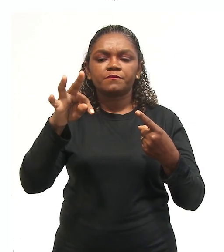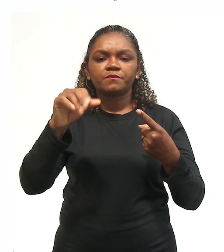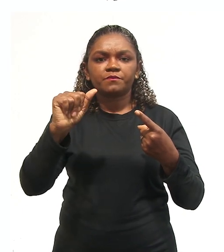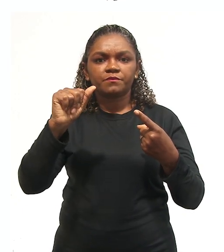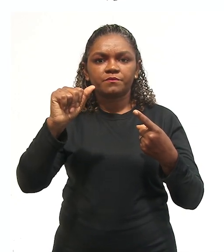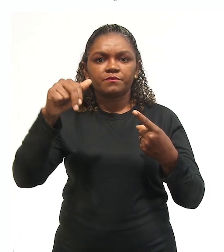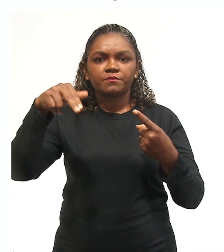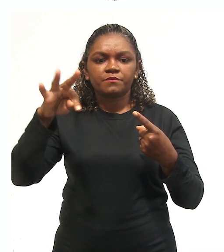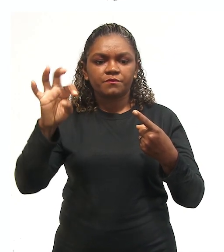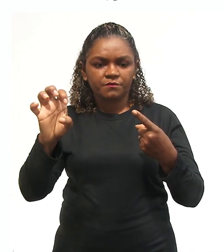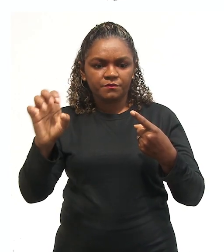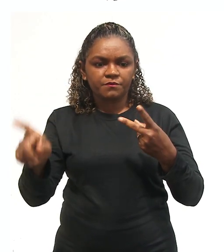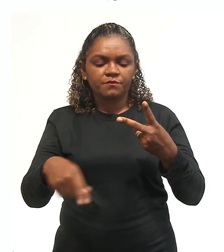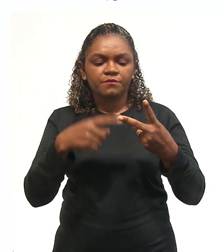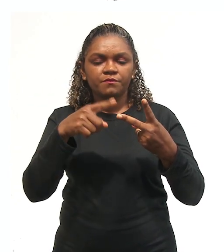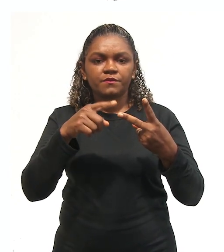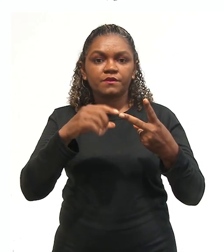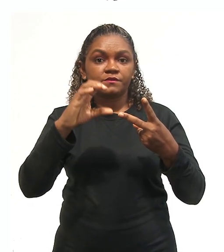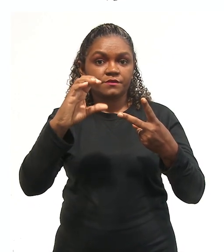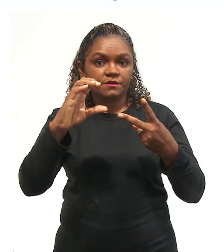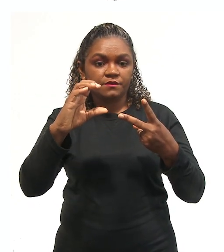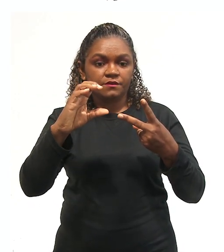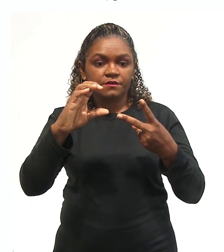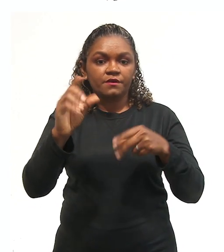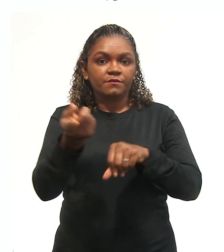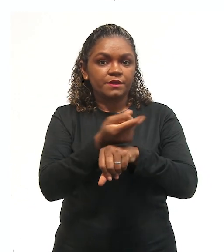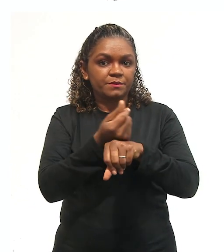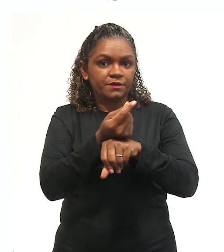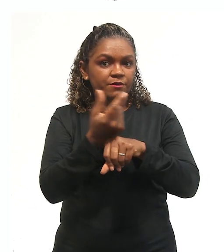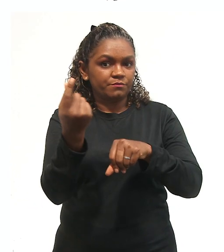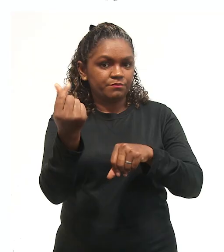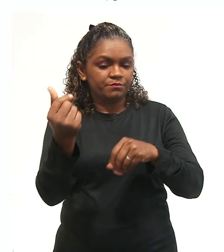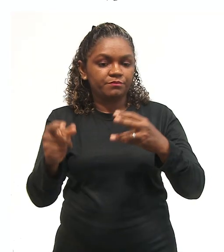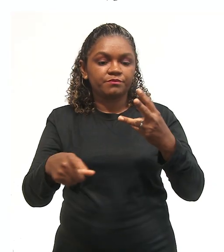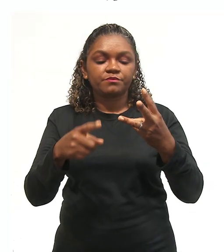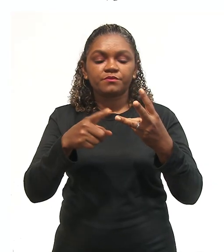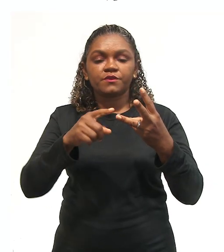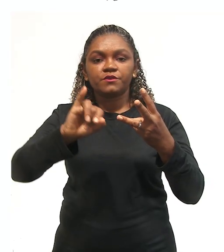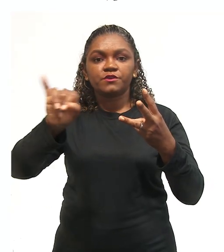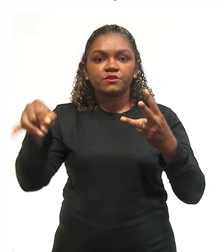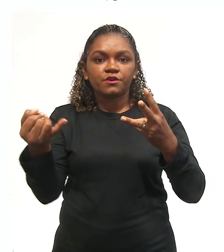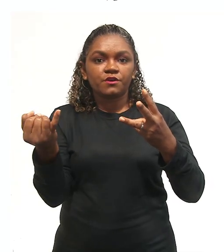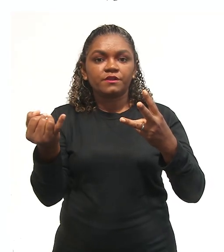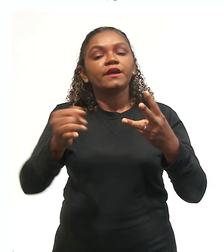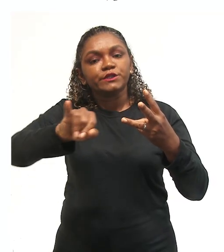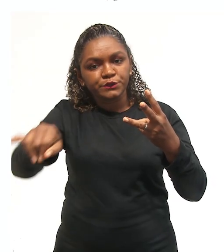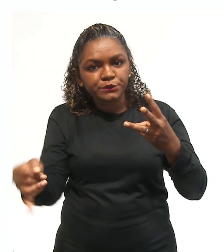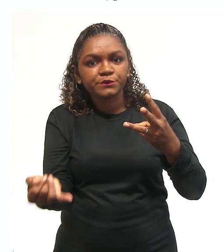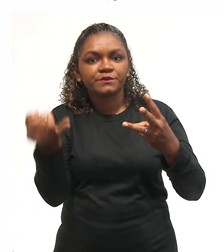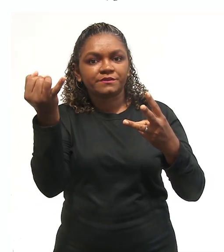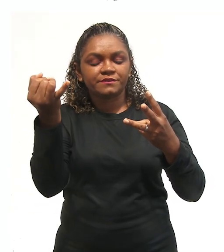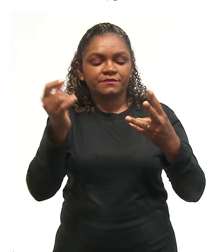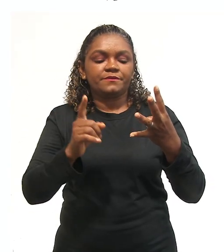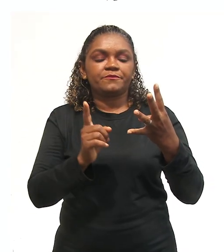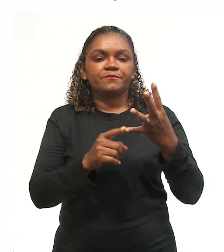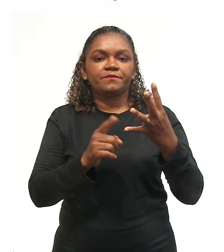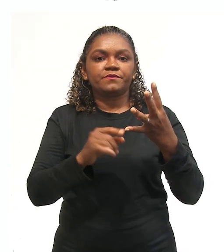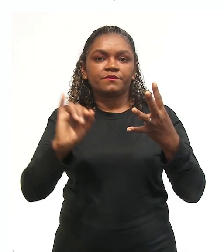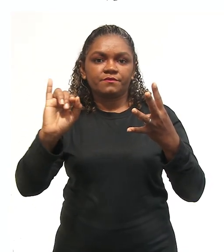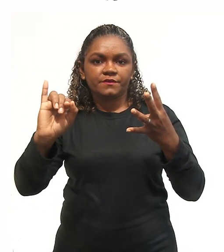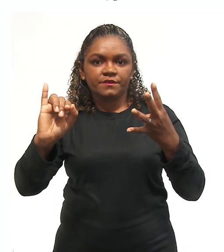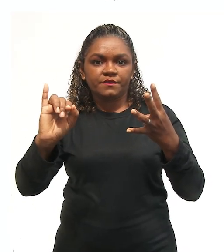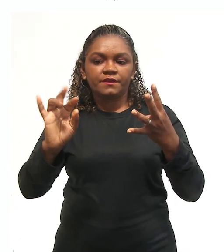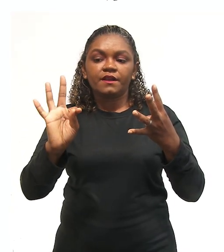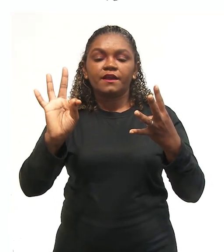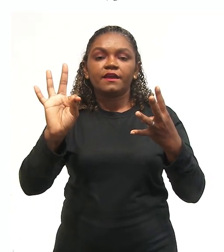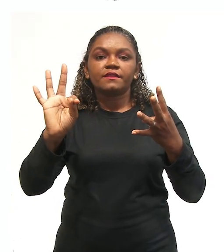o montante, o C é o capital, o J é o juro, o